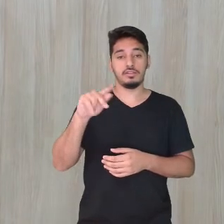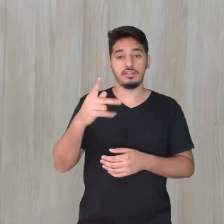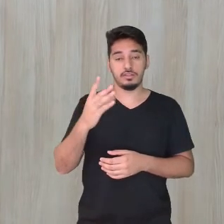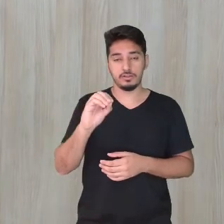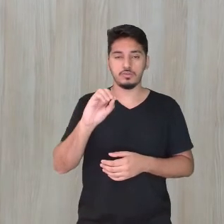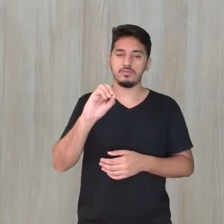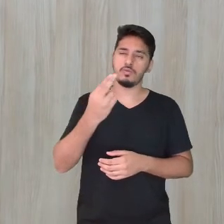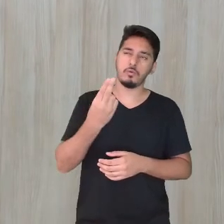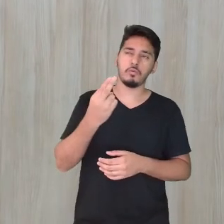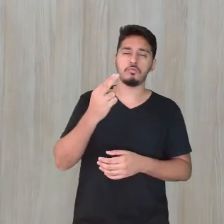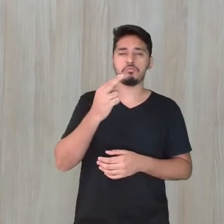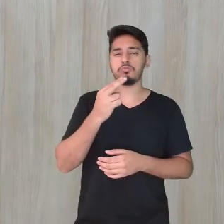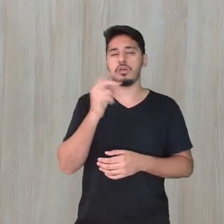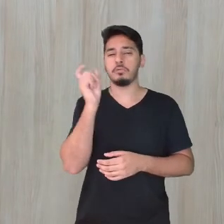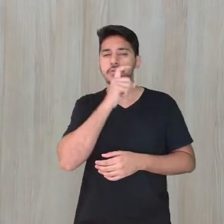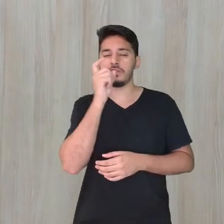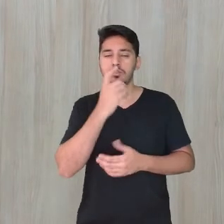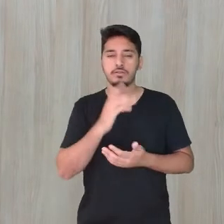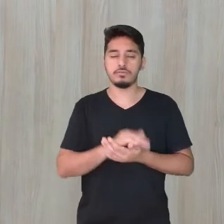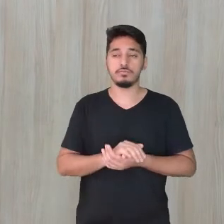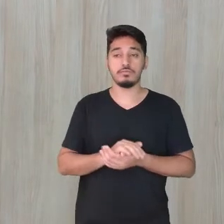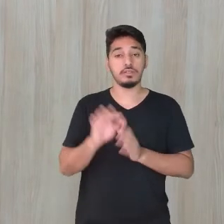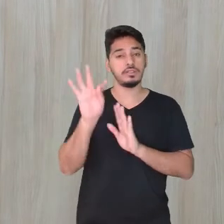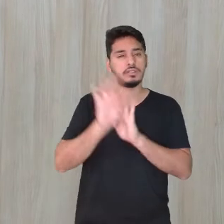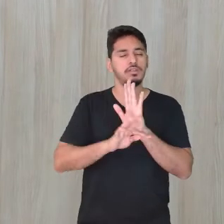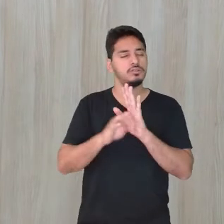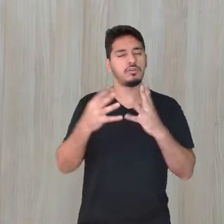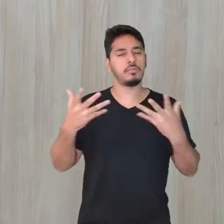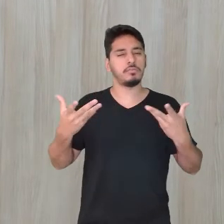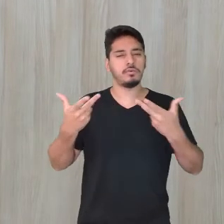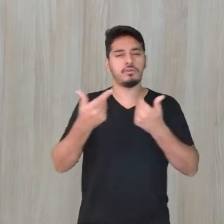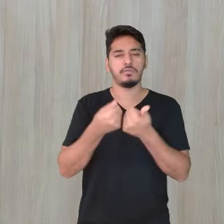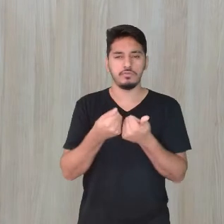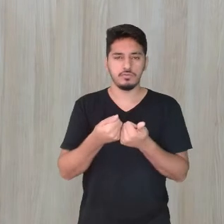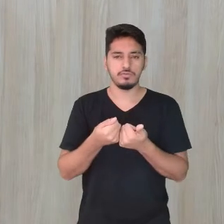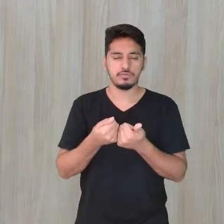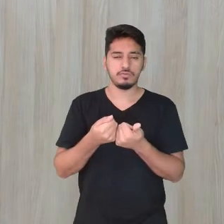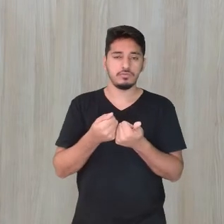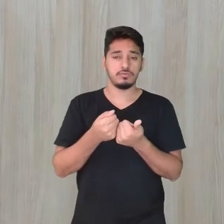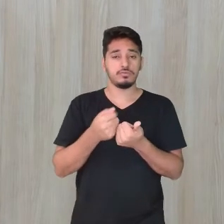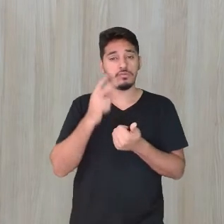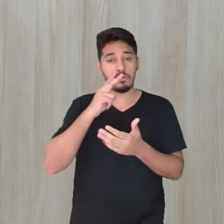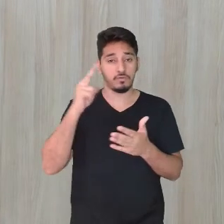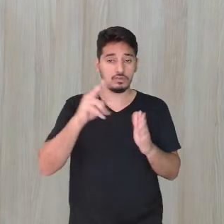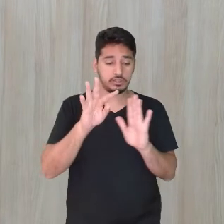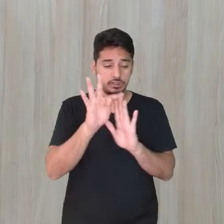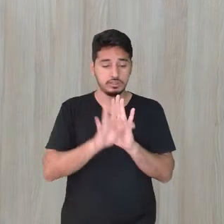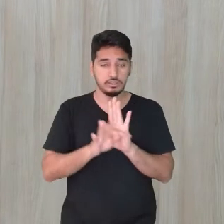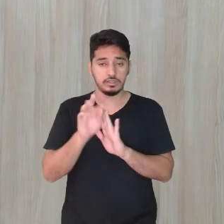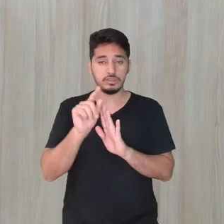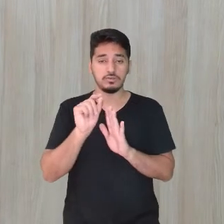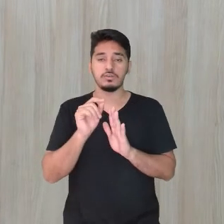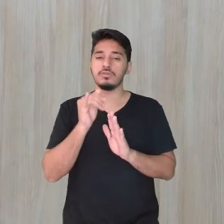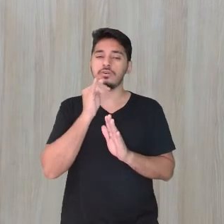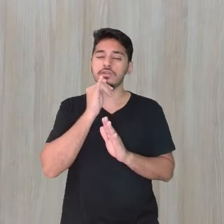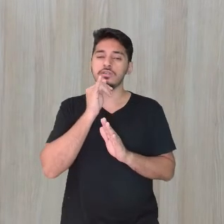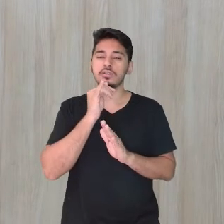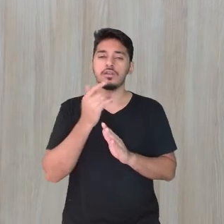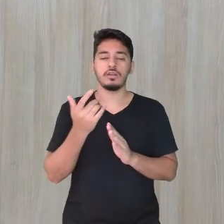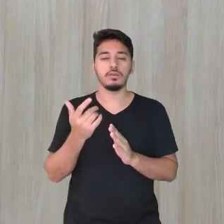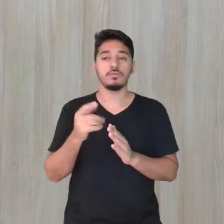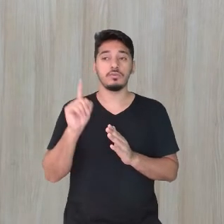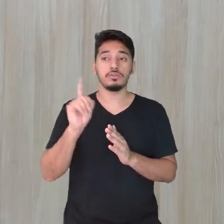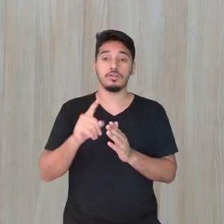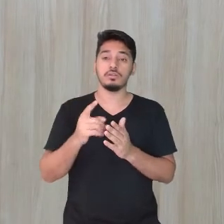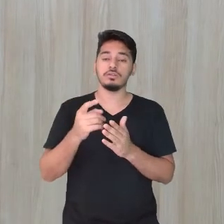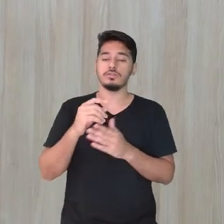todo pelo narrador. Então, esse texto é muito brilhante, e aí a gente vai ver nele um exemplo justamente